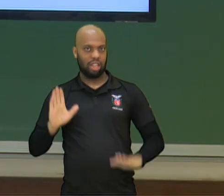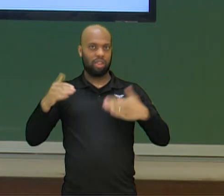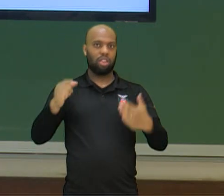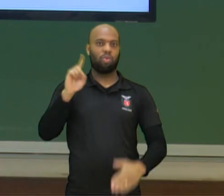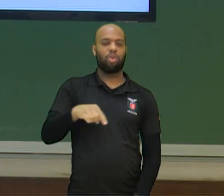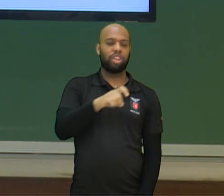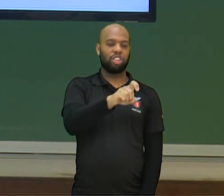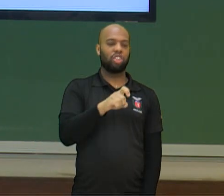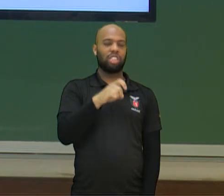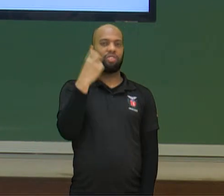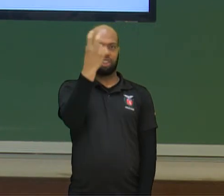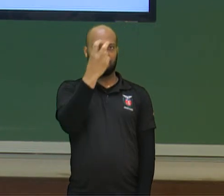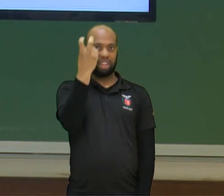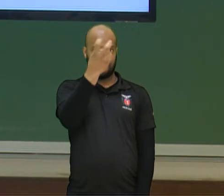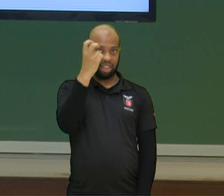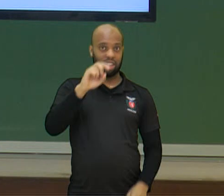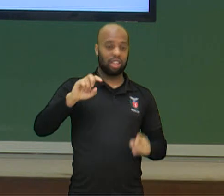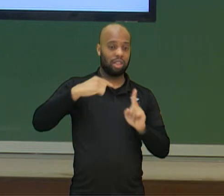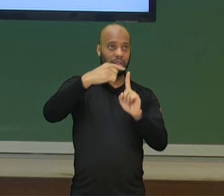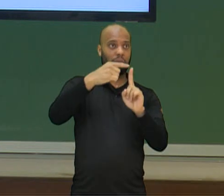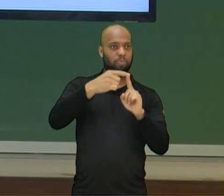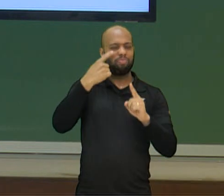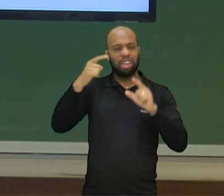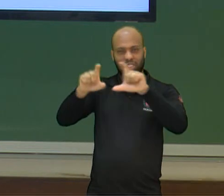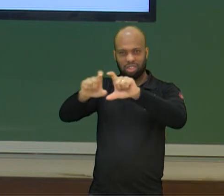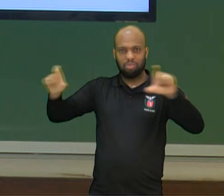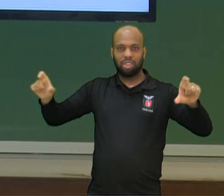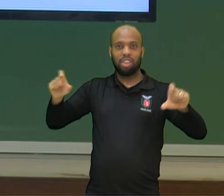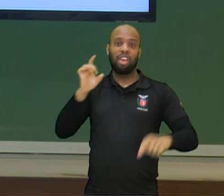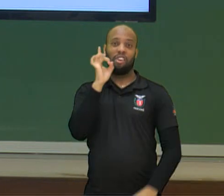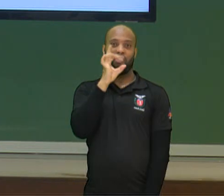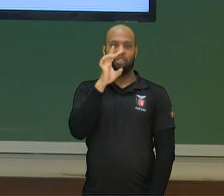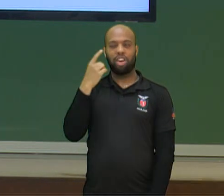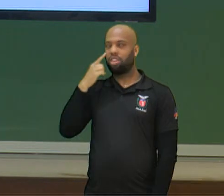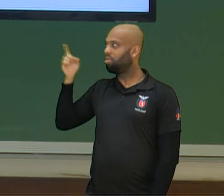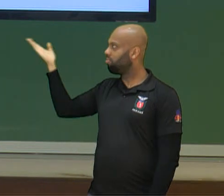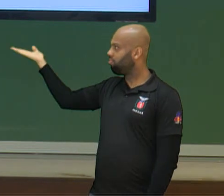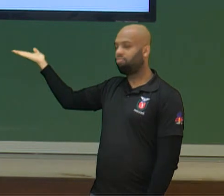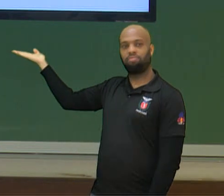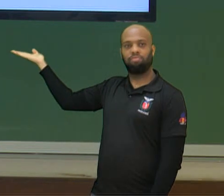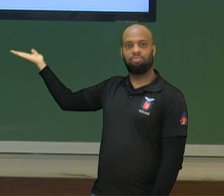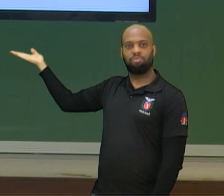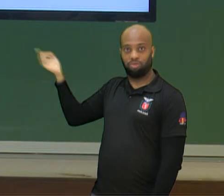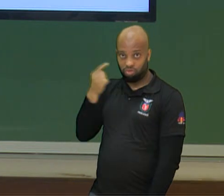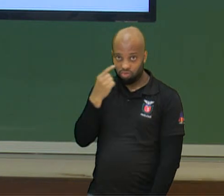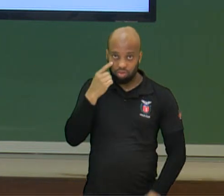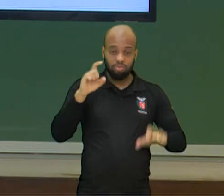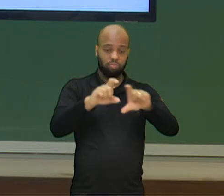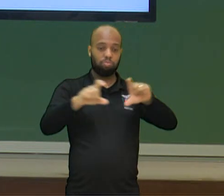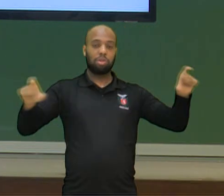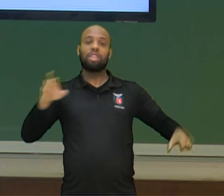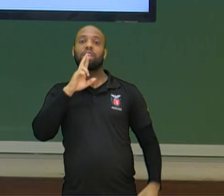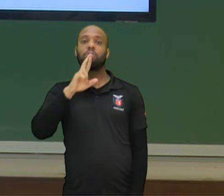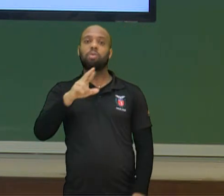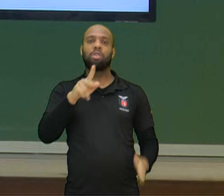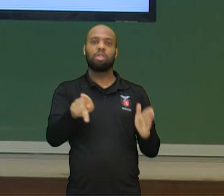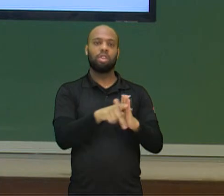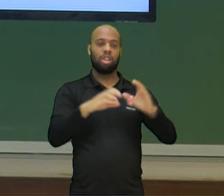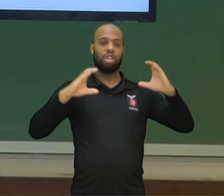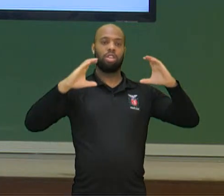quinta, mais 15x elevado à quarta, mais 90x elevado ao cubo,